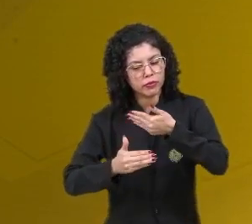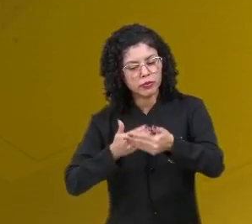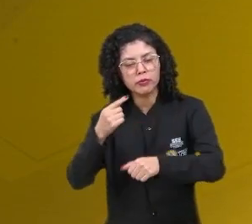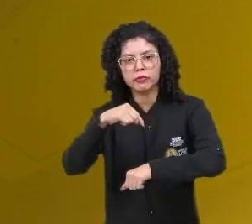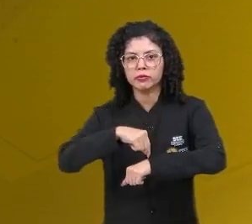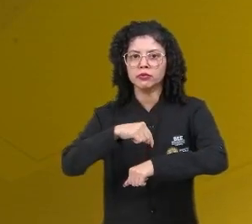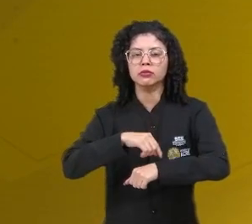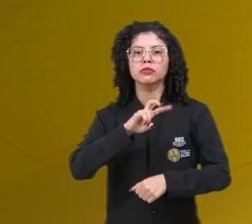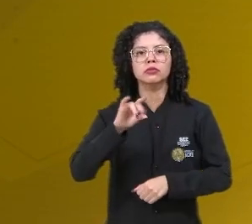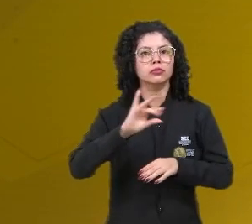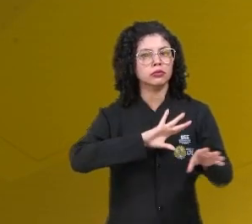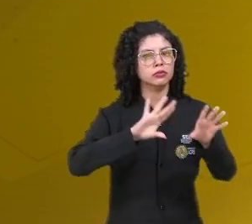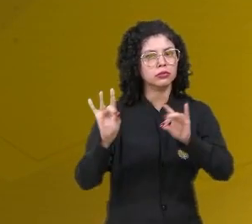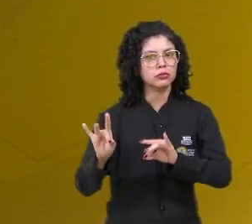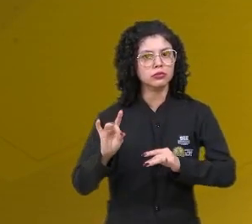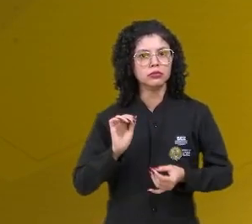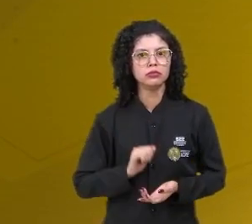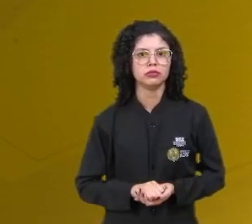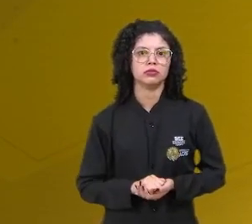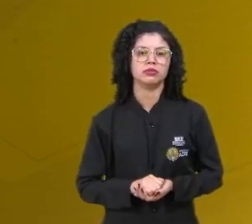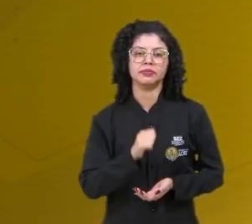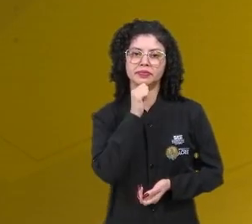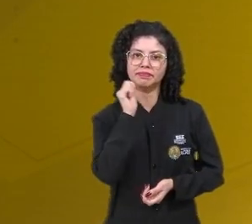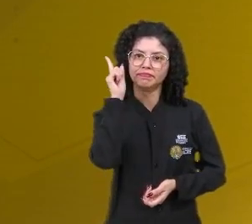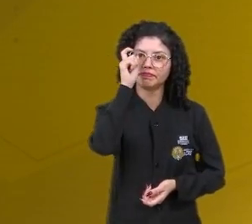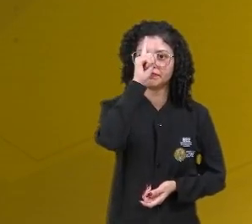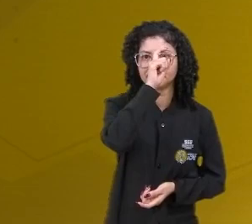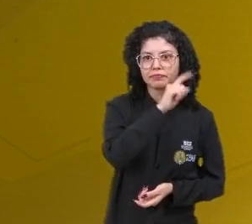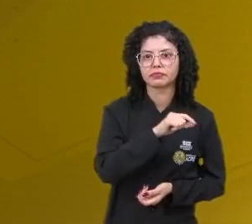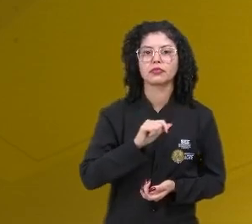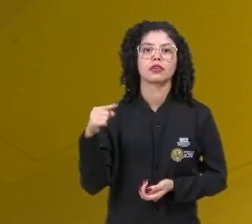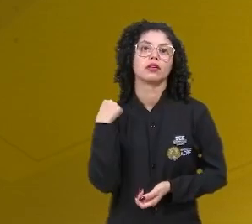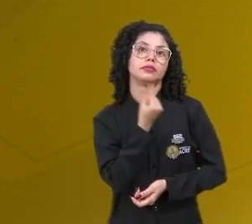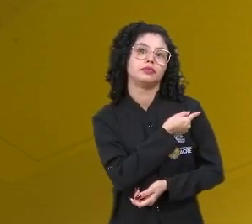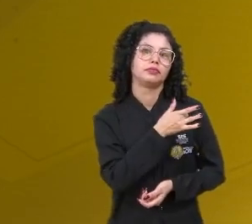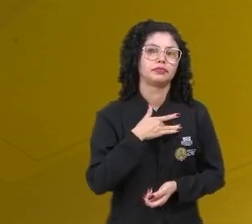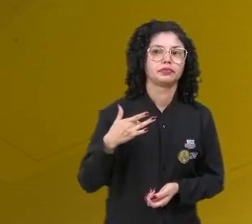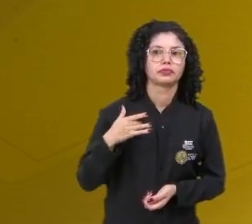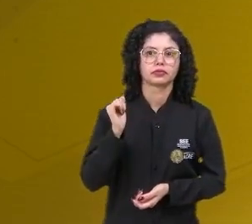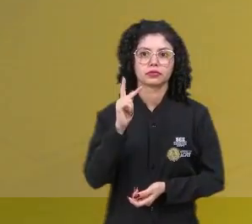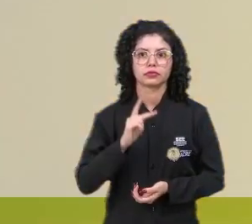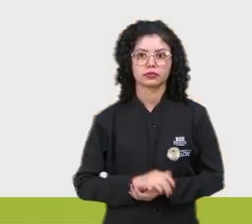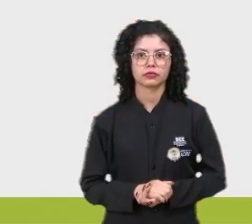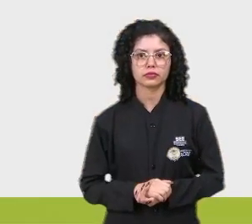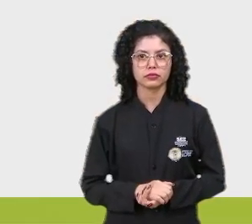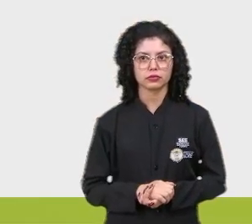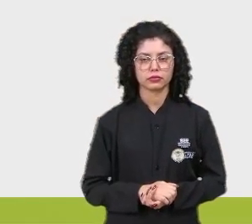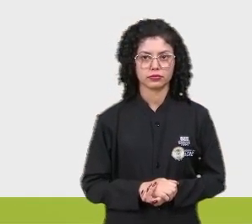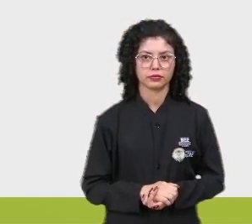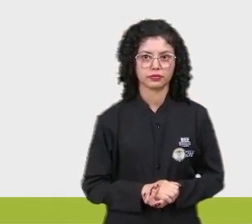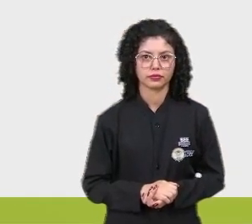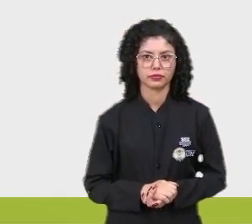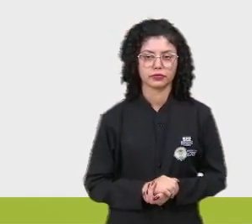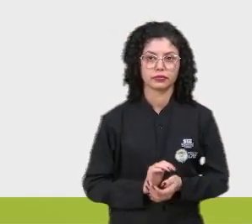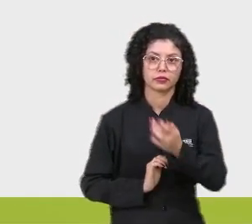tempo, vai trazendo uma certa aí dificuldade em nossa saúde, tá? Próximo, por